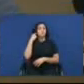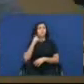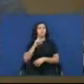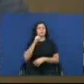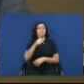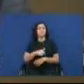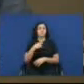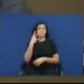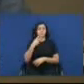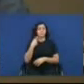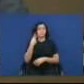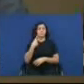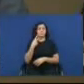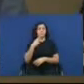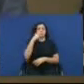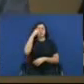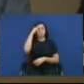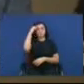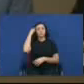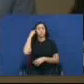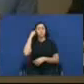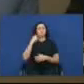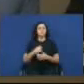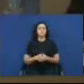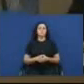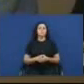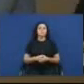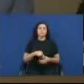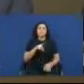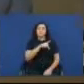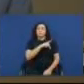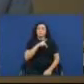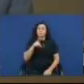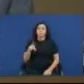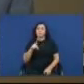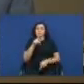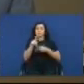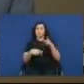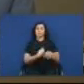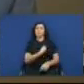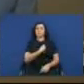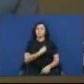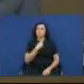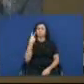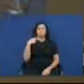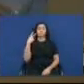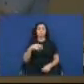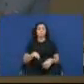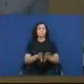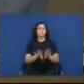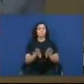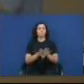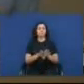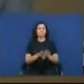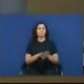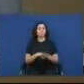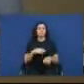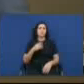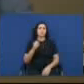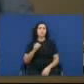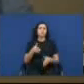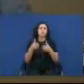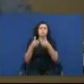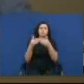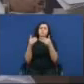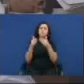sequência, a questão de ordem do vereador Júlio. Senhor presidente, público presente, senhores vereadores, eu queria fazer